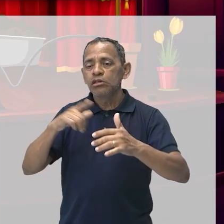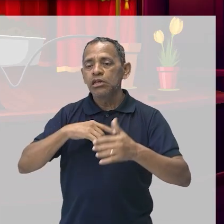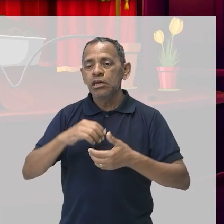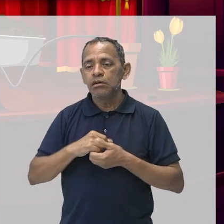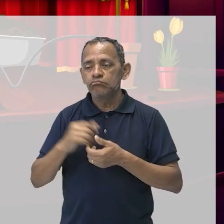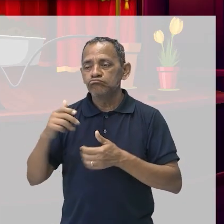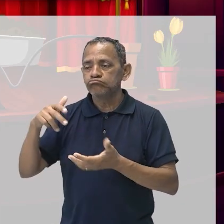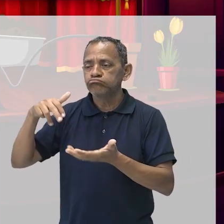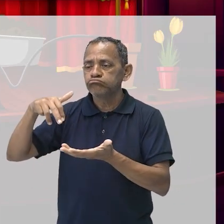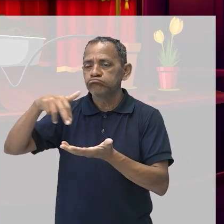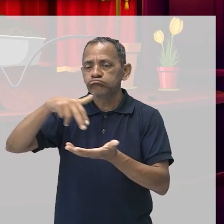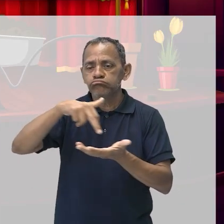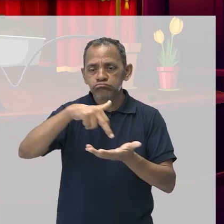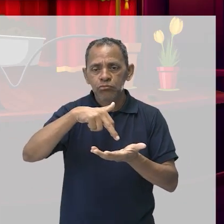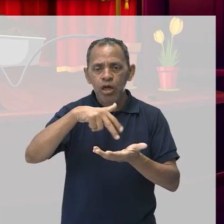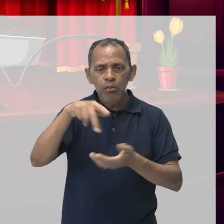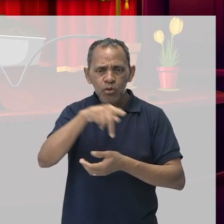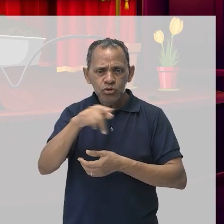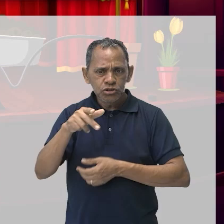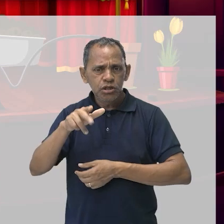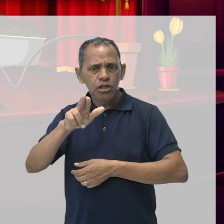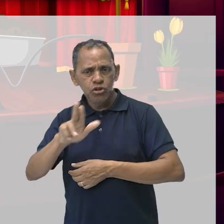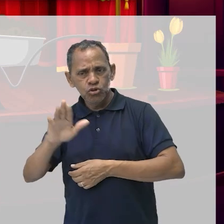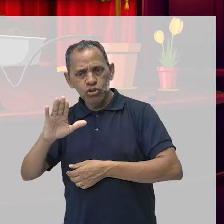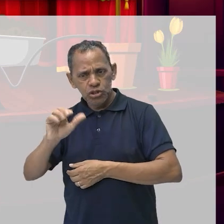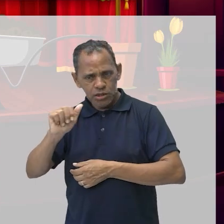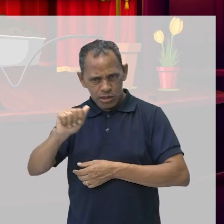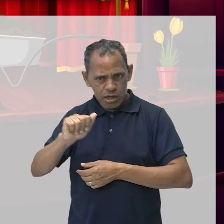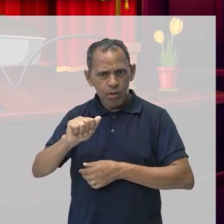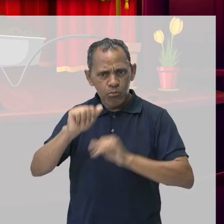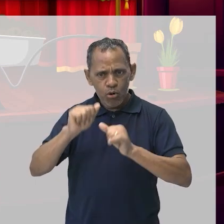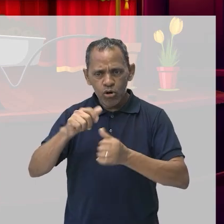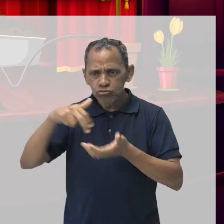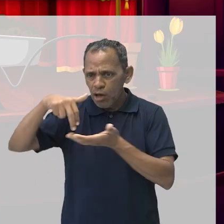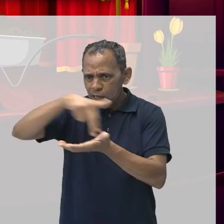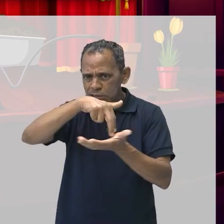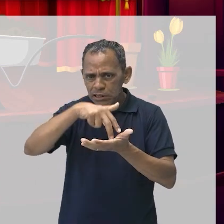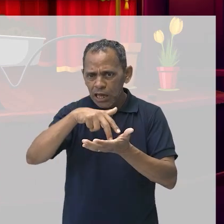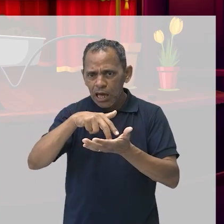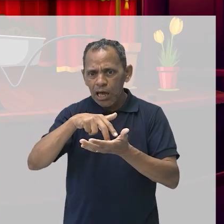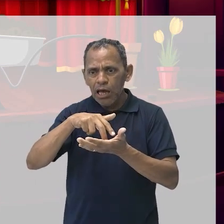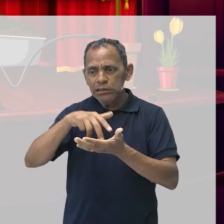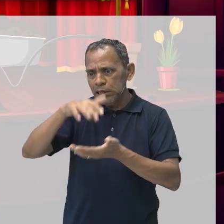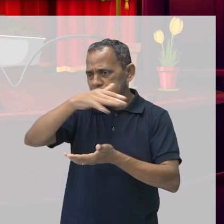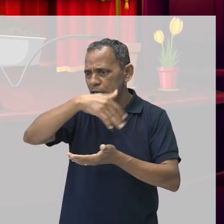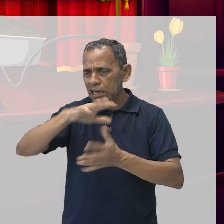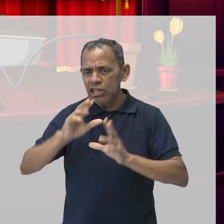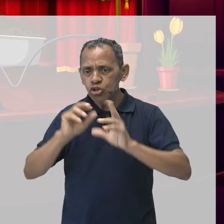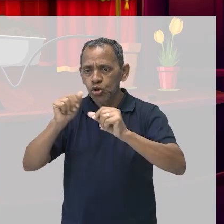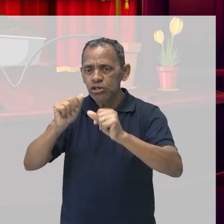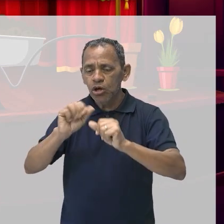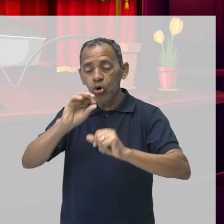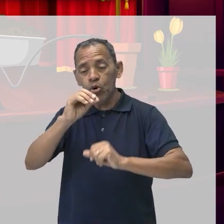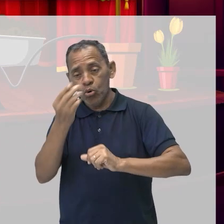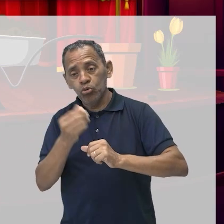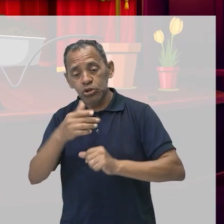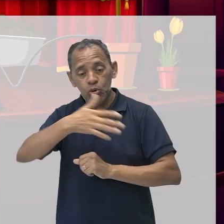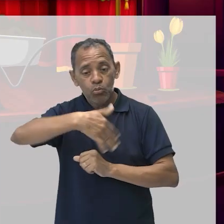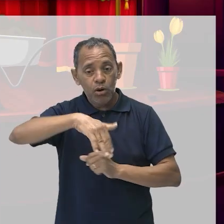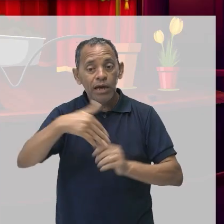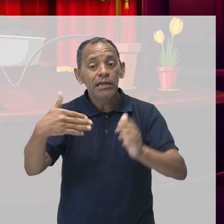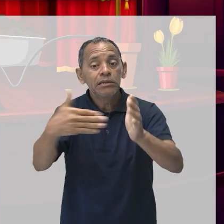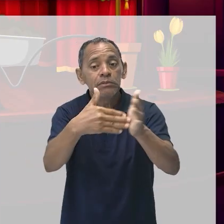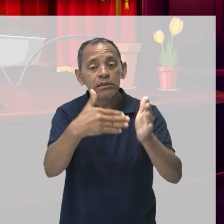professora Lúcia ela pode andar agora no cenário aqui livre? Ou ela tem um espaço delimitado para ela